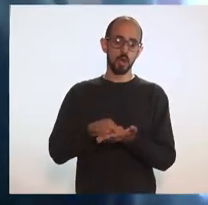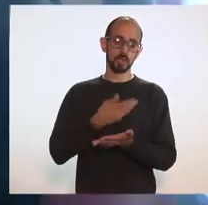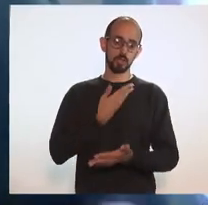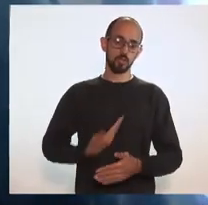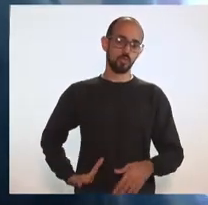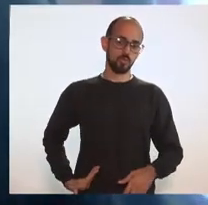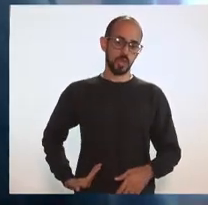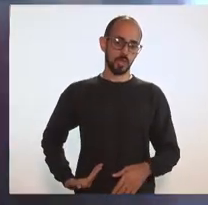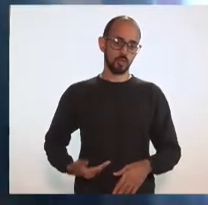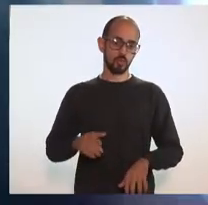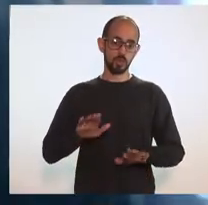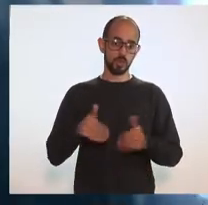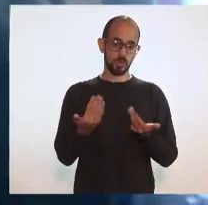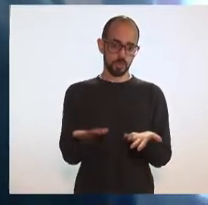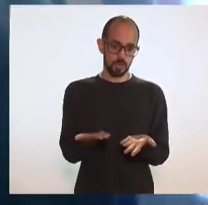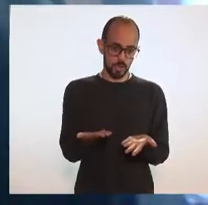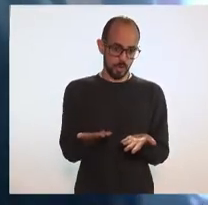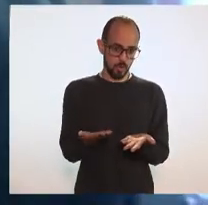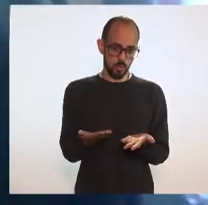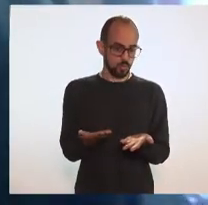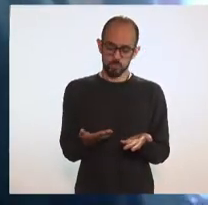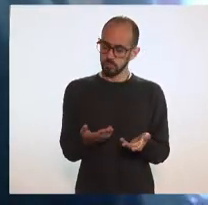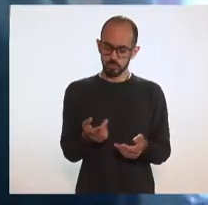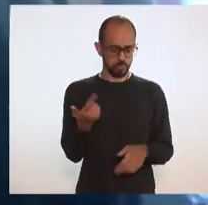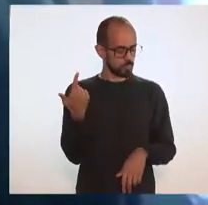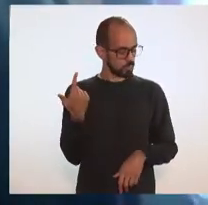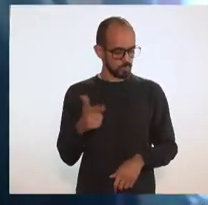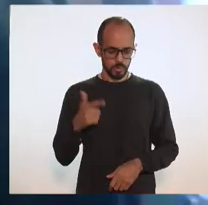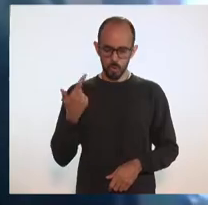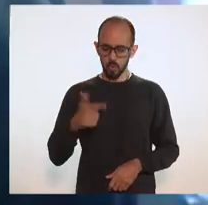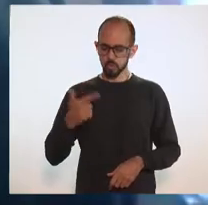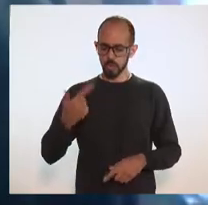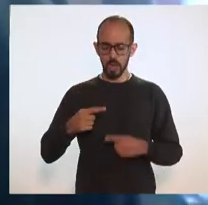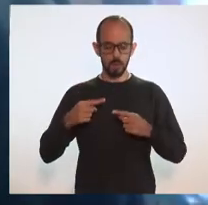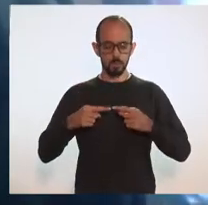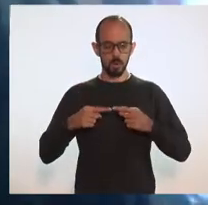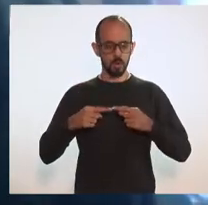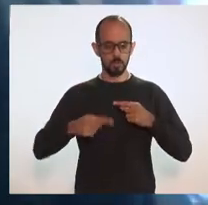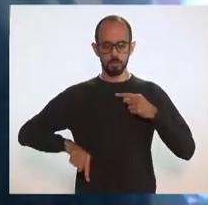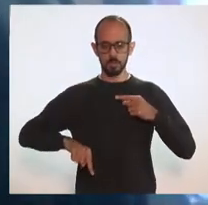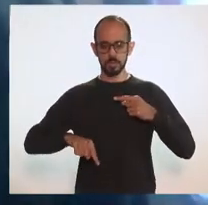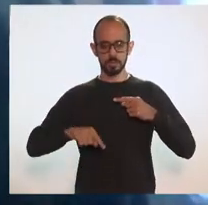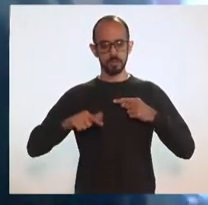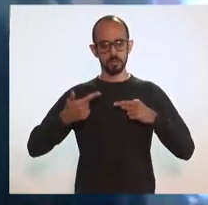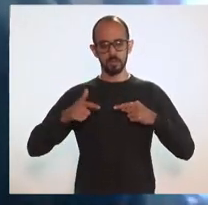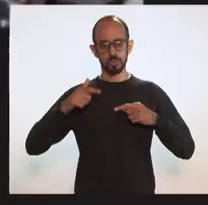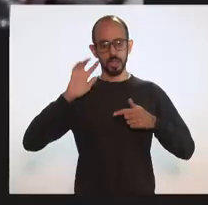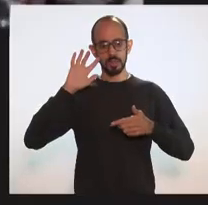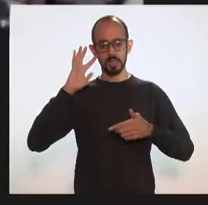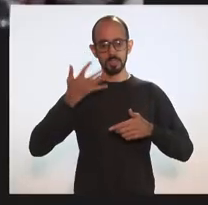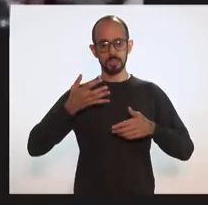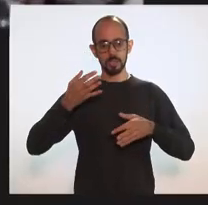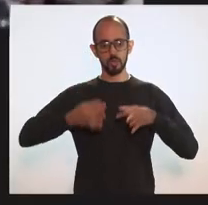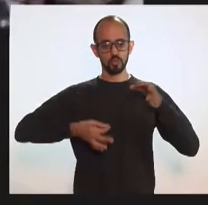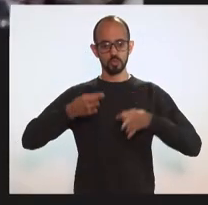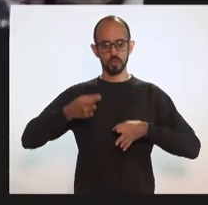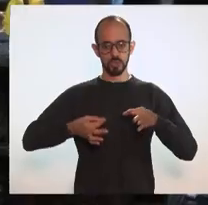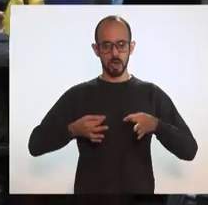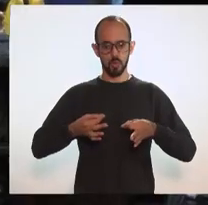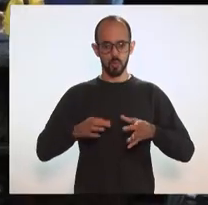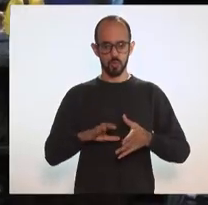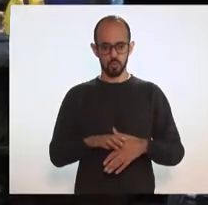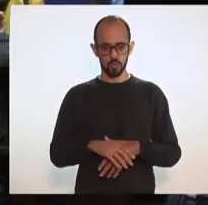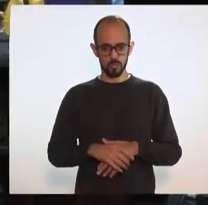então sobre isso não há vedação Legal Vem decisão judicial com todo respeito eu vim aqui